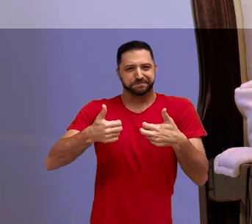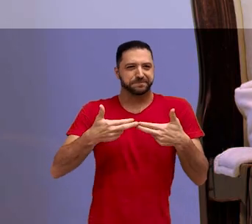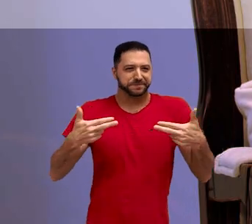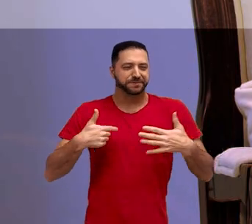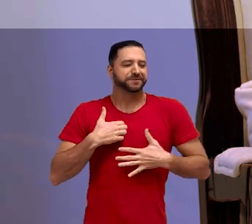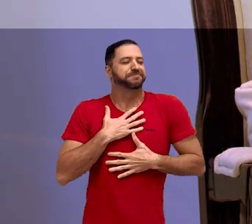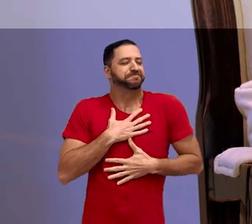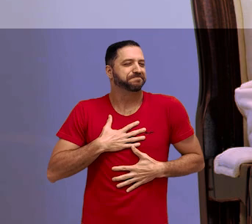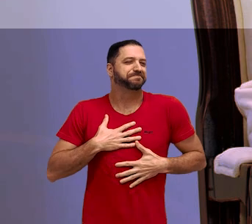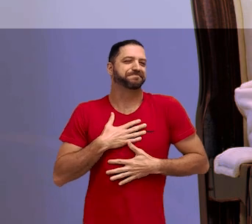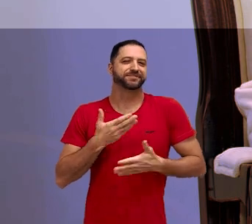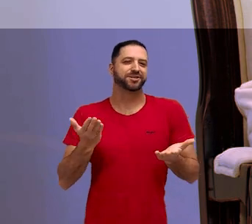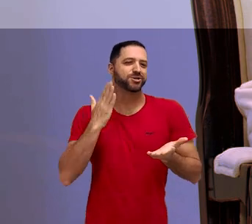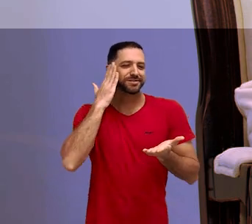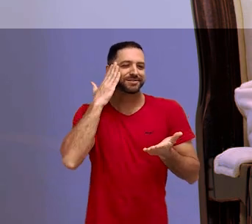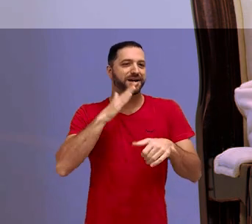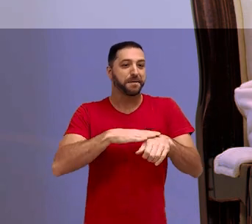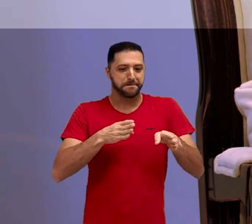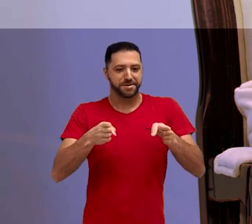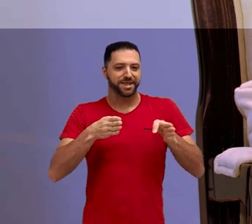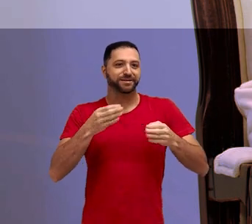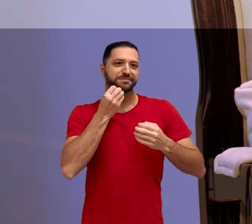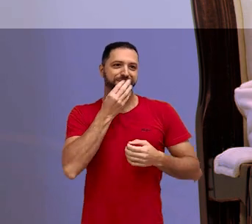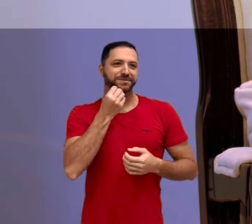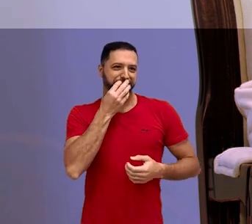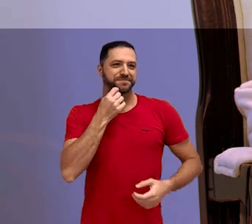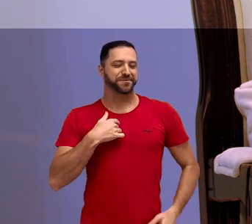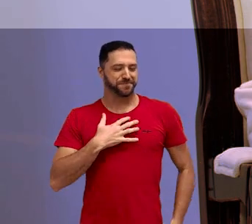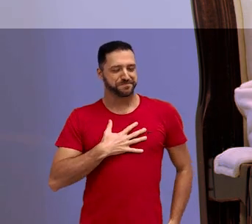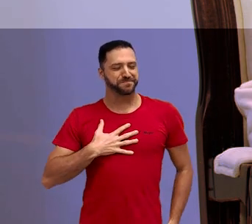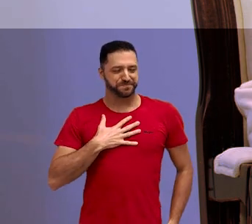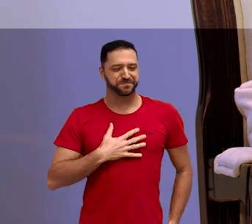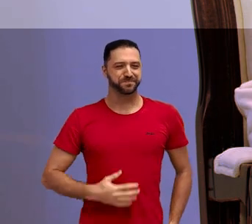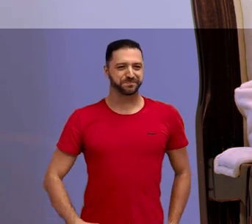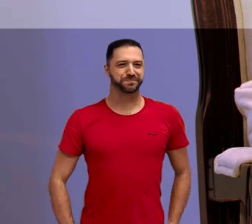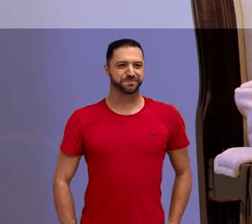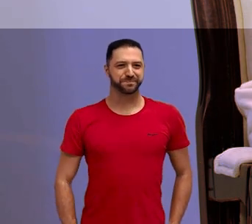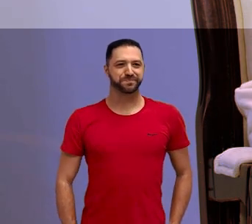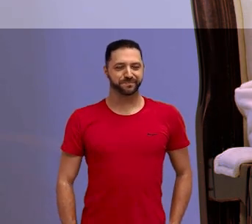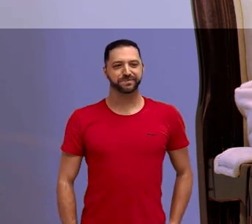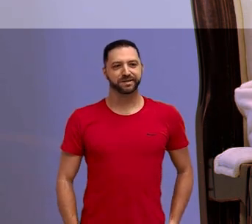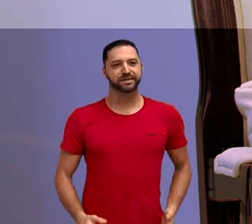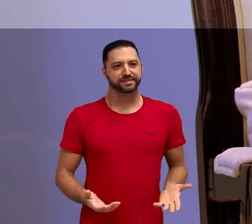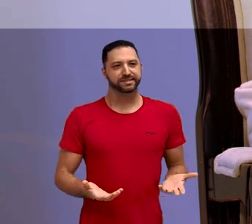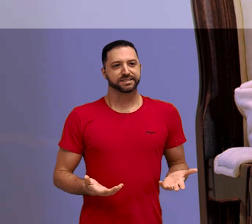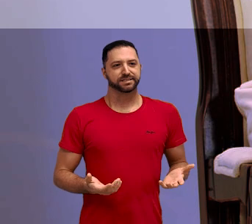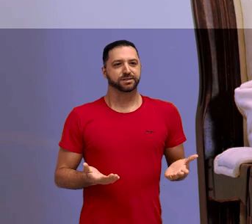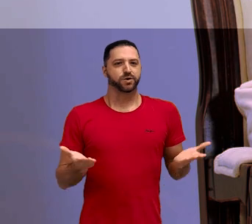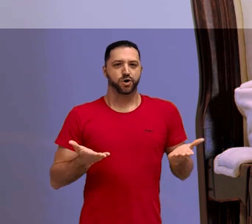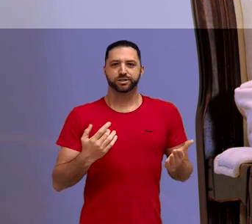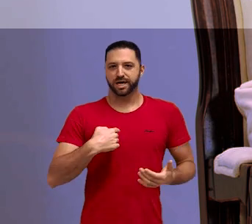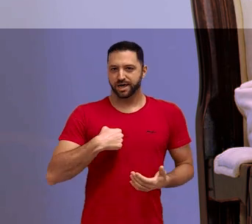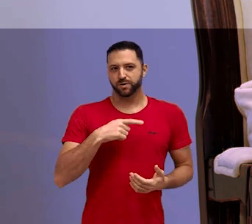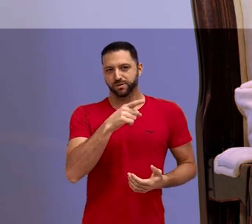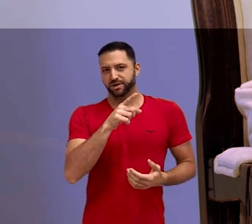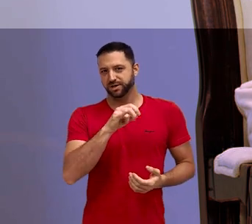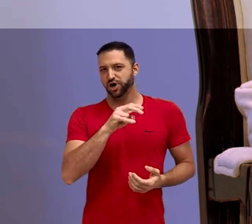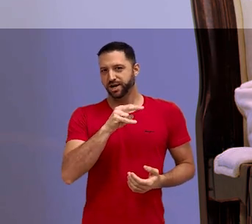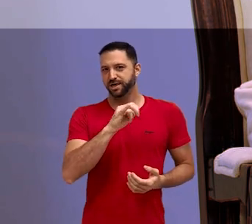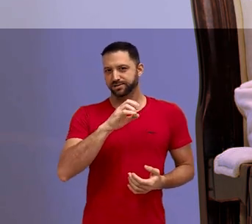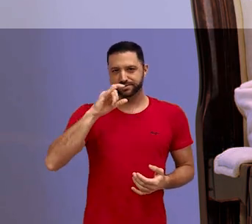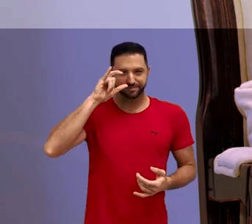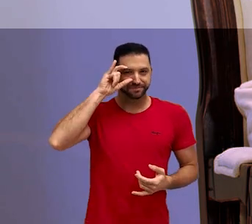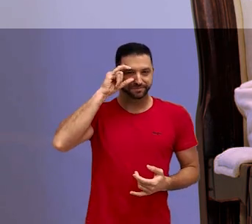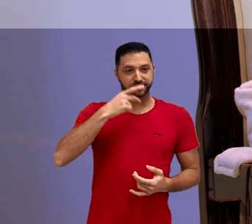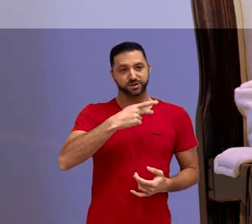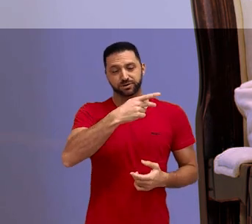aqui. Vai ser, sei que vai ser um período de tempo que vai ser muito bom. O que nós queremos aqui, eu e a Eunice,